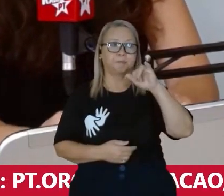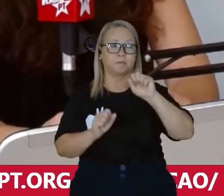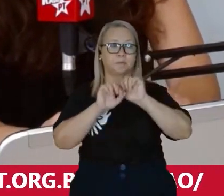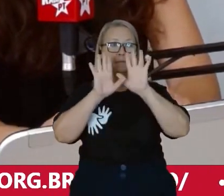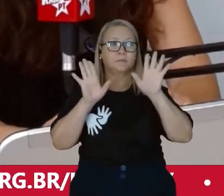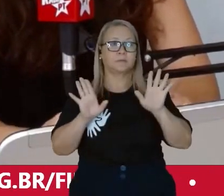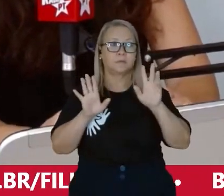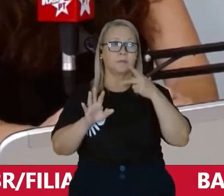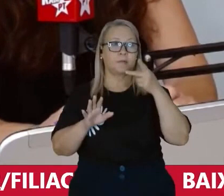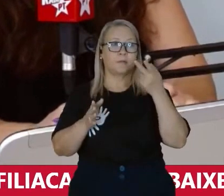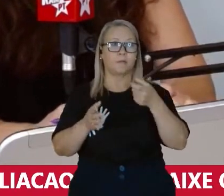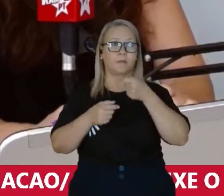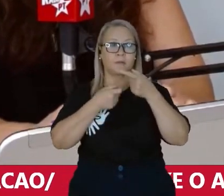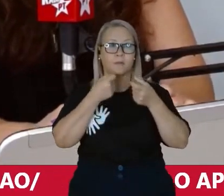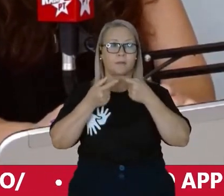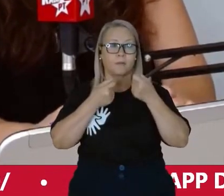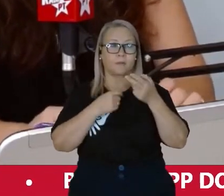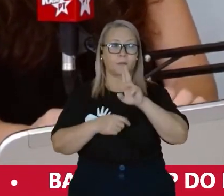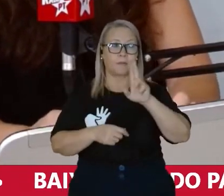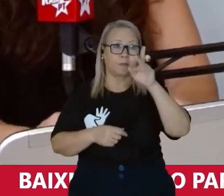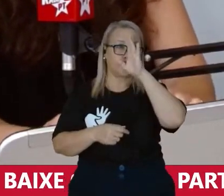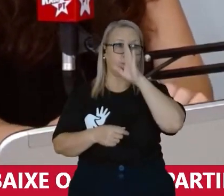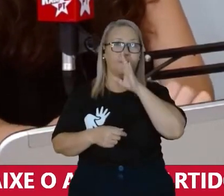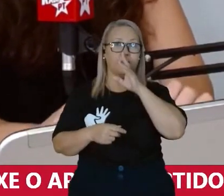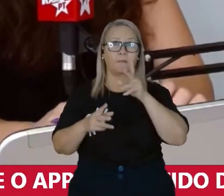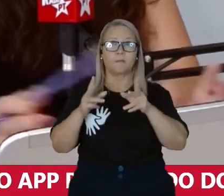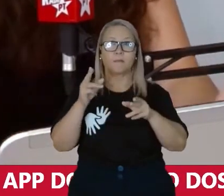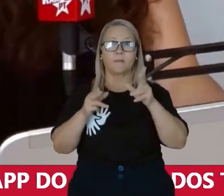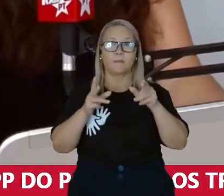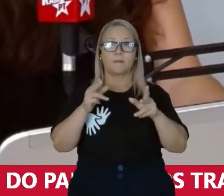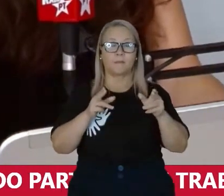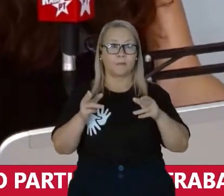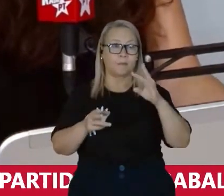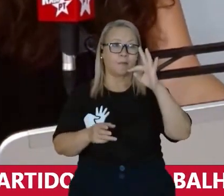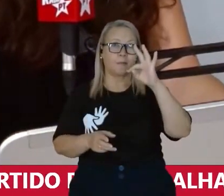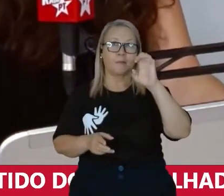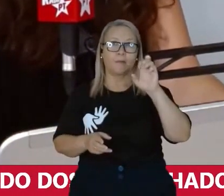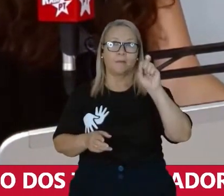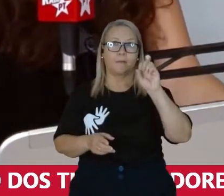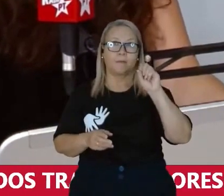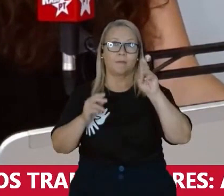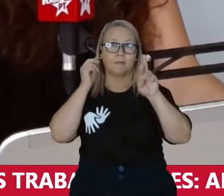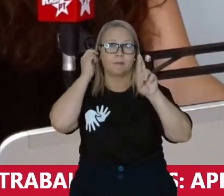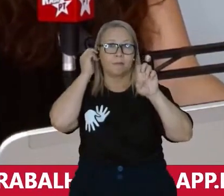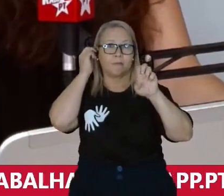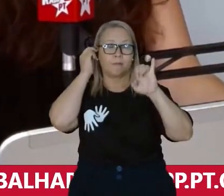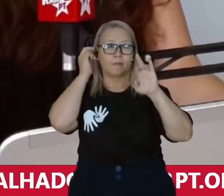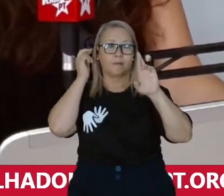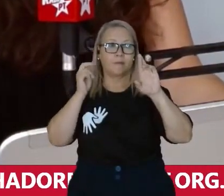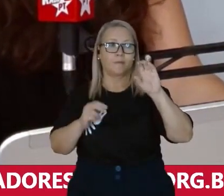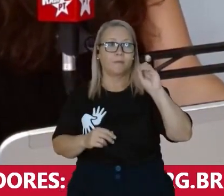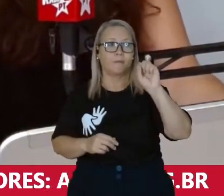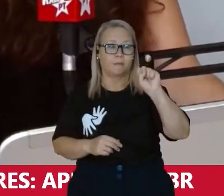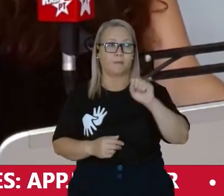ela disse que estava fazendo uma piada por causa do nome do perfil, Tesoureiros. Então, mas acabou que gerou duas perguntas muito boas, duas